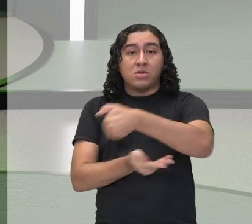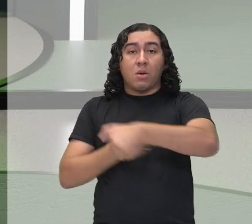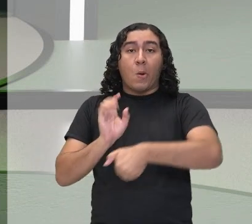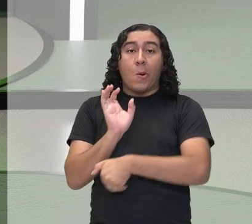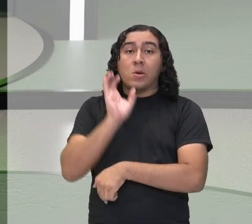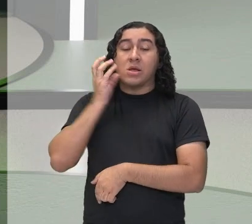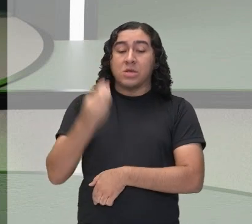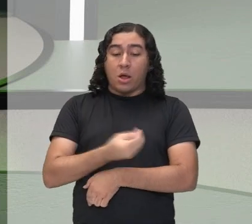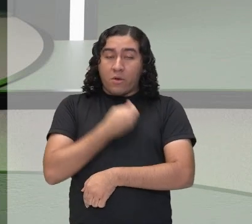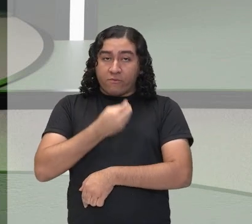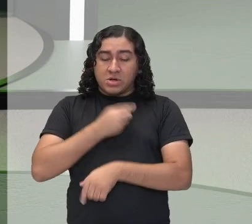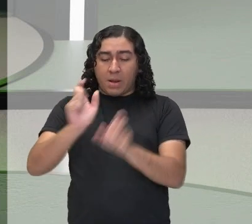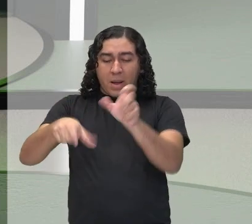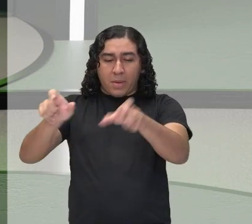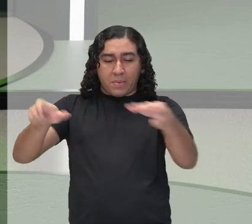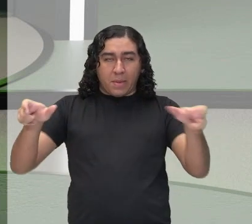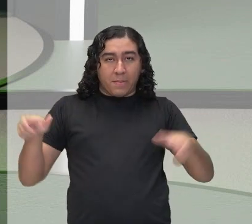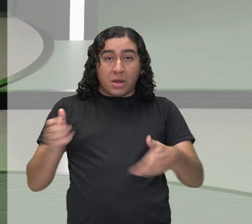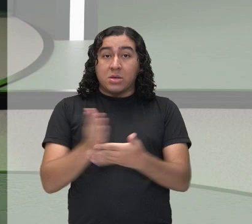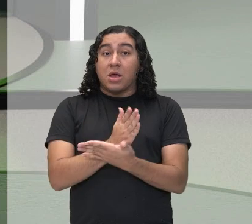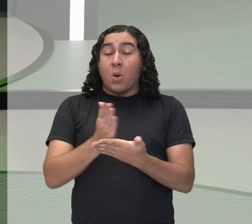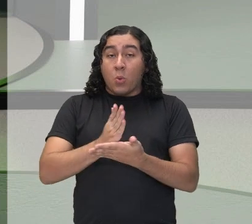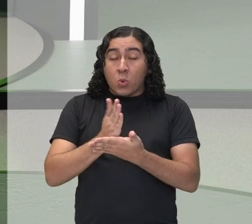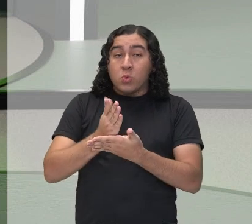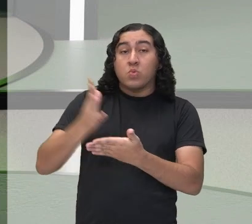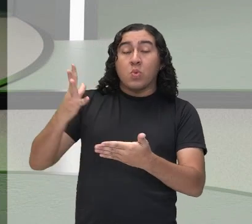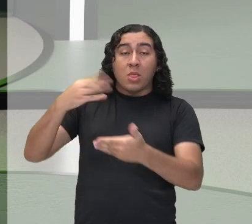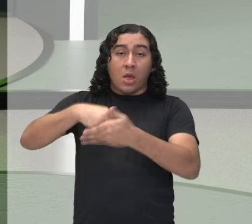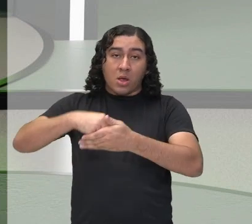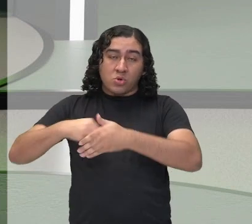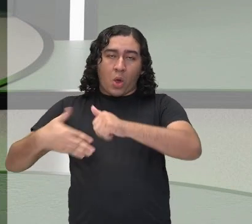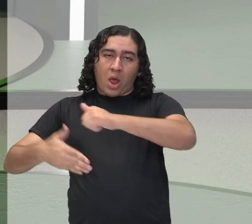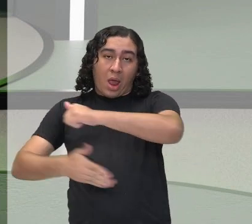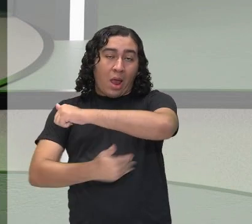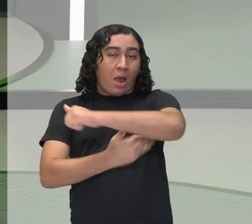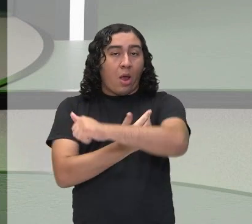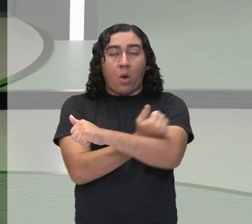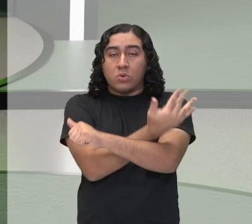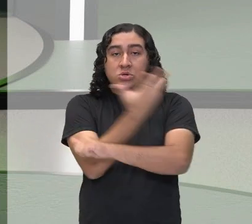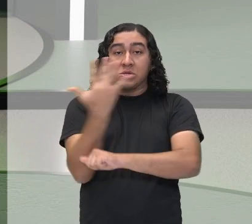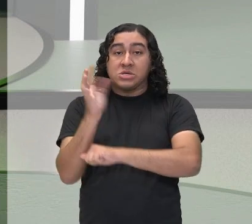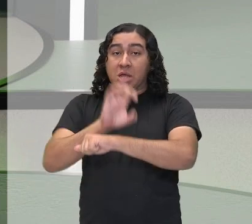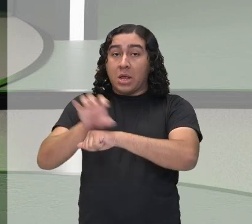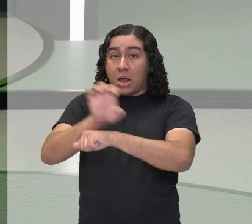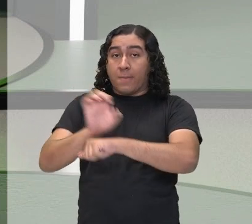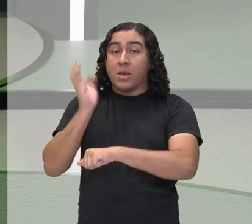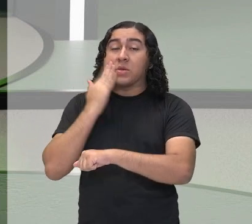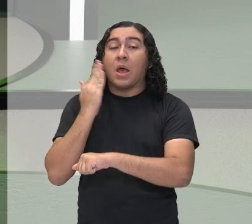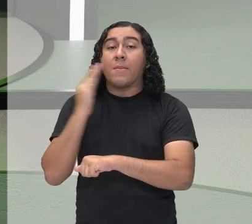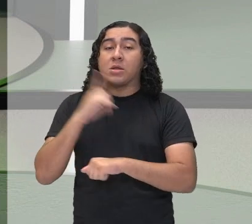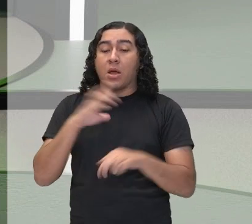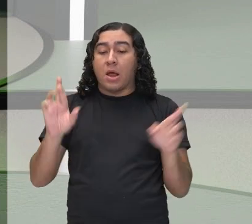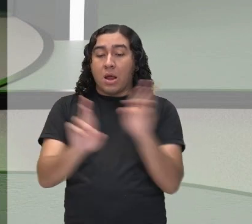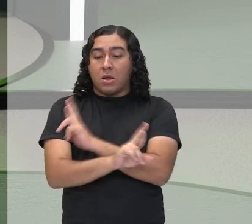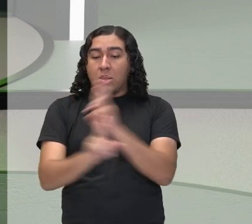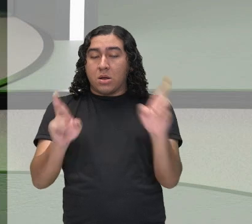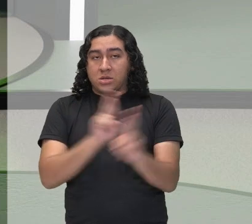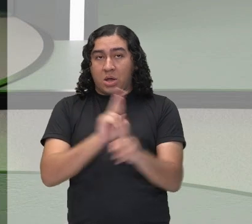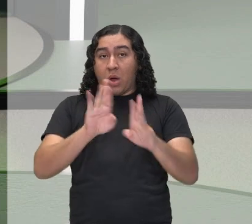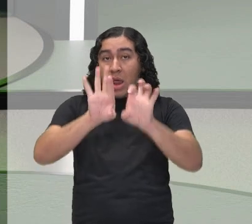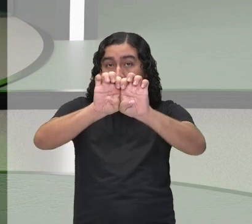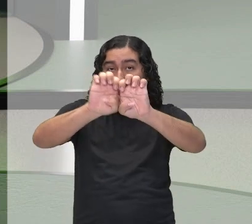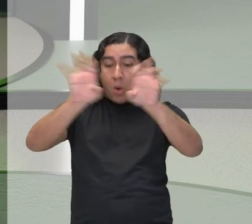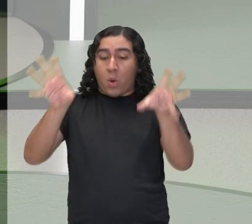vivos em um determinado ecossistema, considerando aí que existem as relações ecológicas